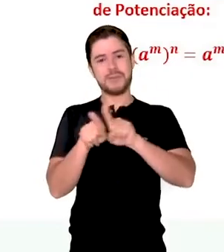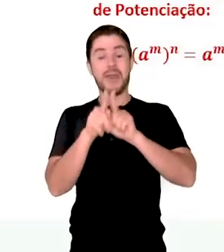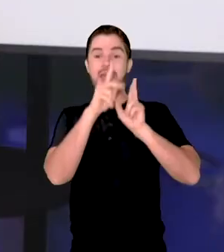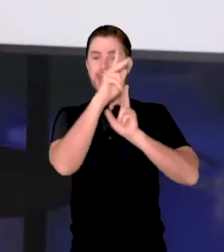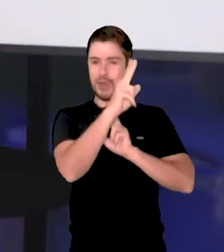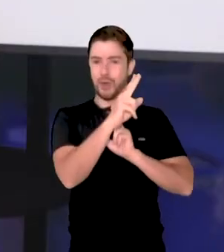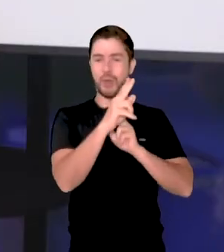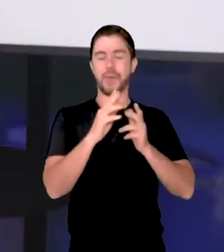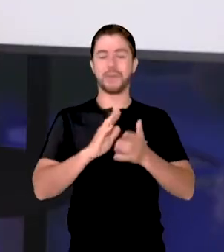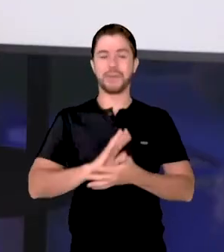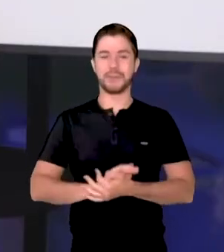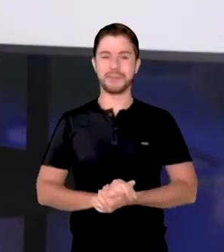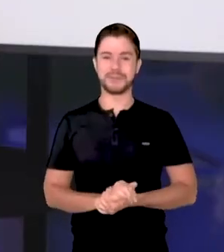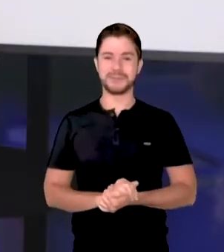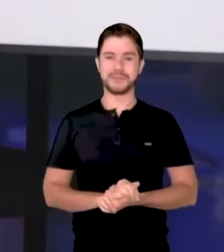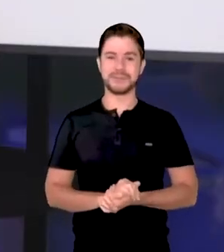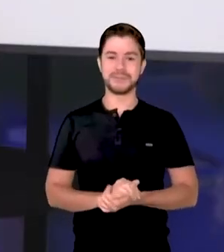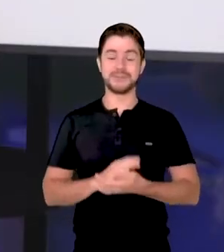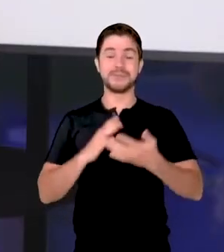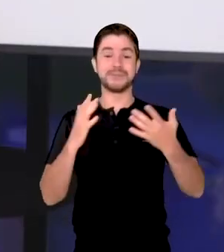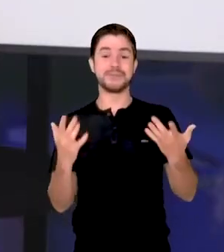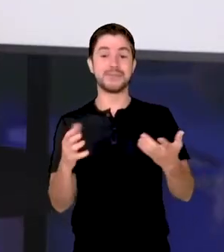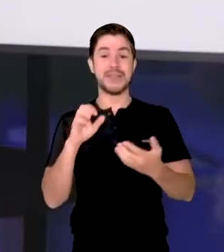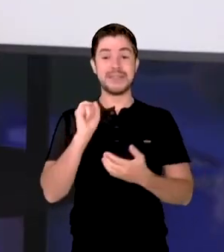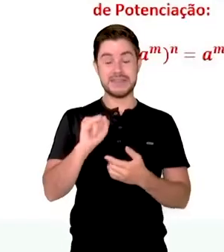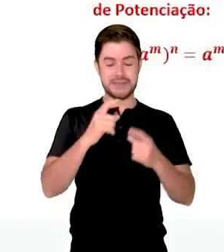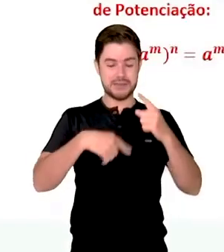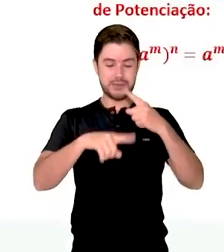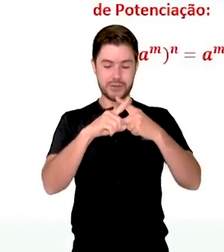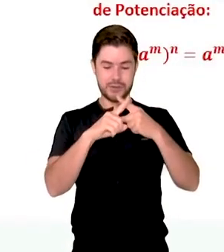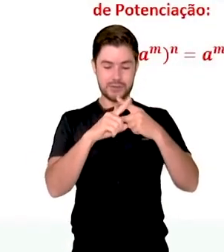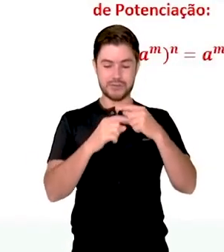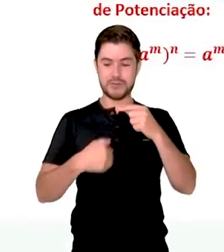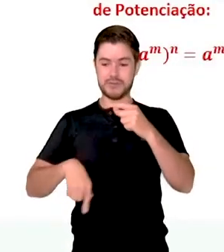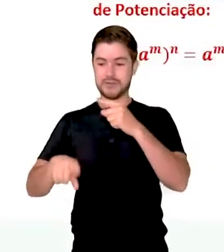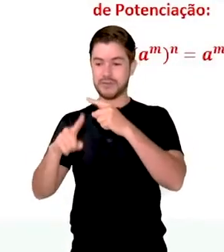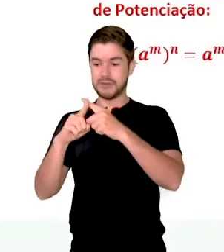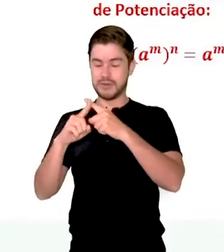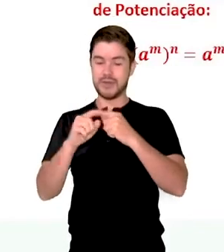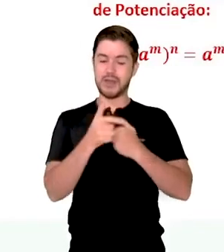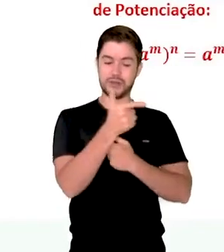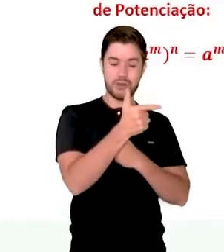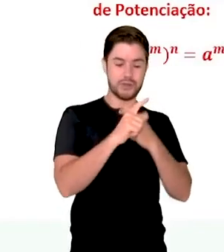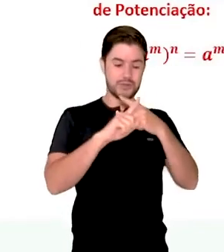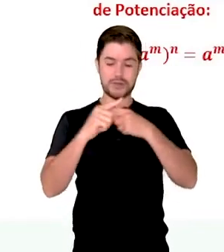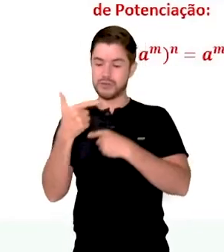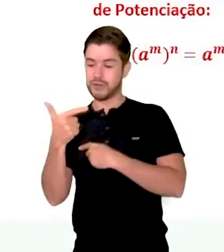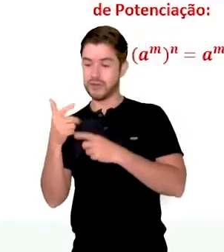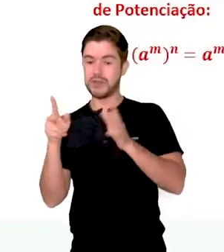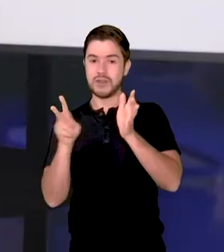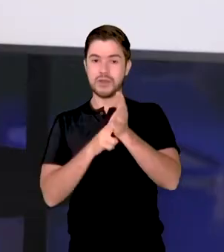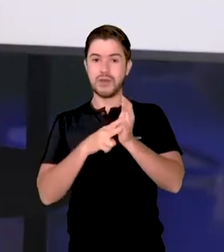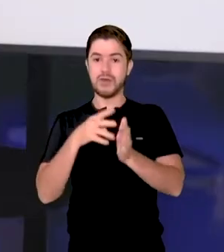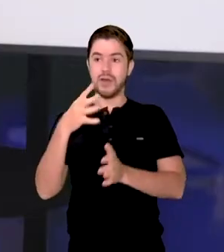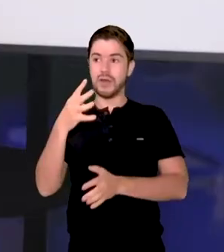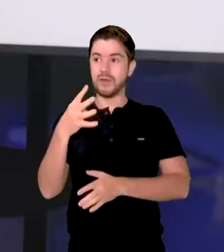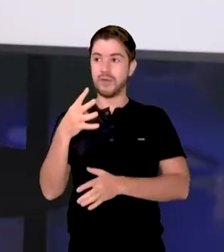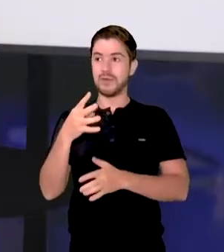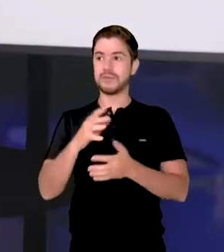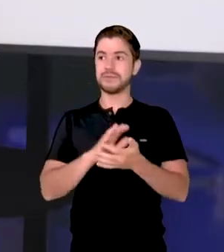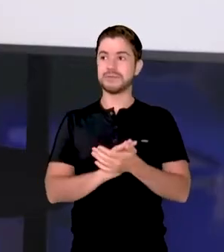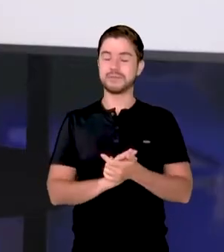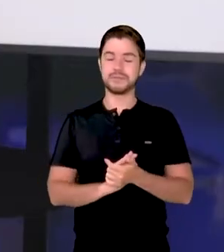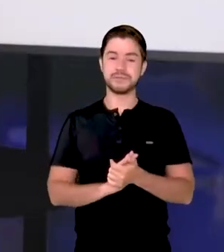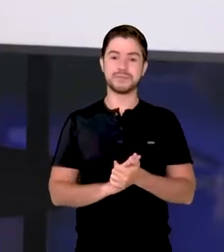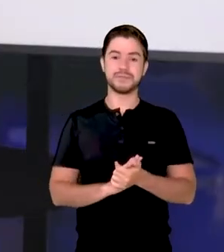doido fechado então são multiplico 2 vezes 2 da 2 elevado a quarta um pão isso é a raiz quadrada